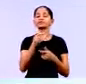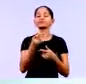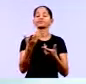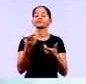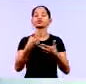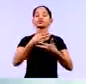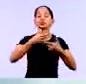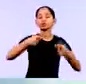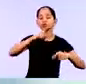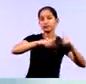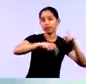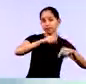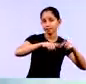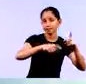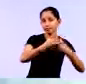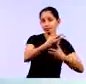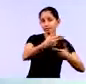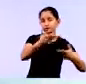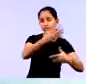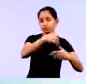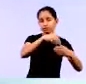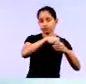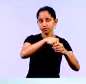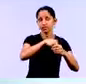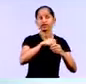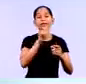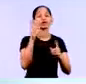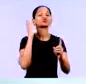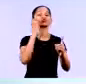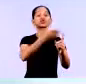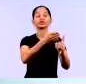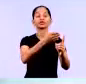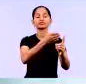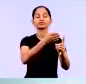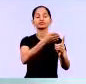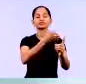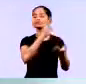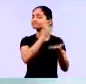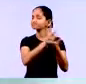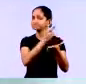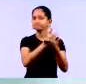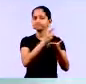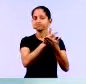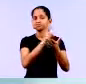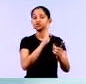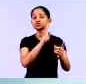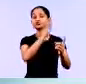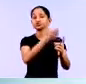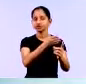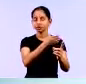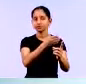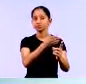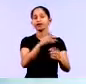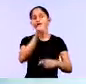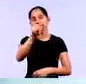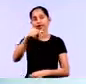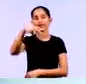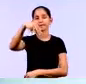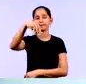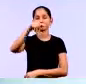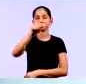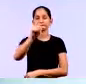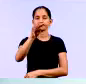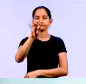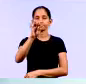de matéria-prima, o orçamento de matéria-prima, ele é um custo direto, porque ele está ligado ali diretamente ao produto. A matéria-prima é um